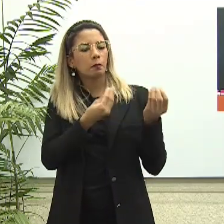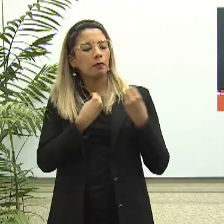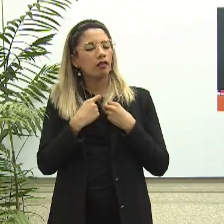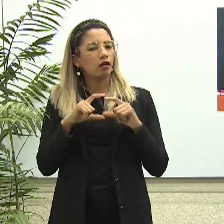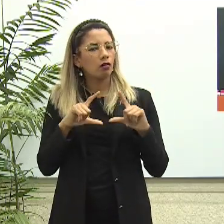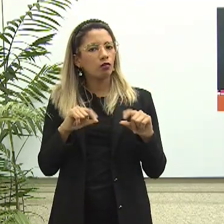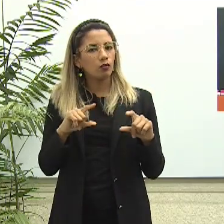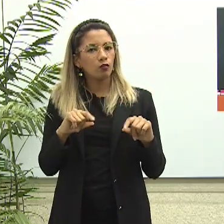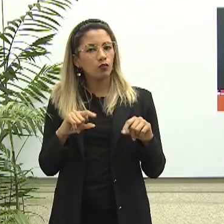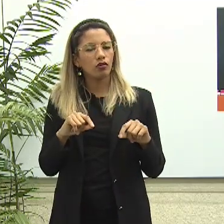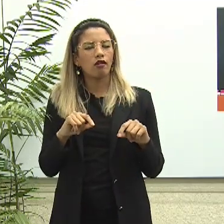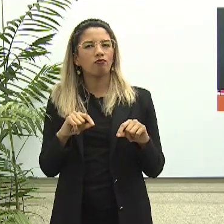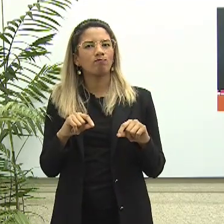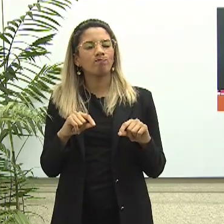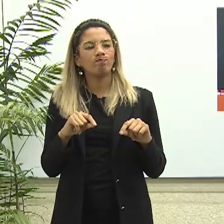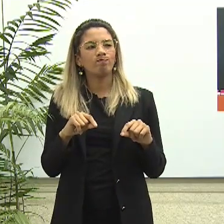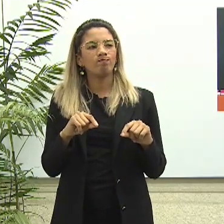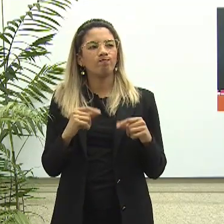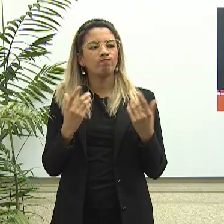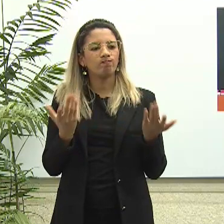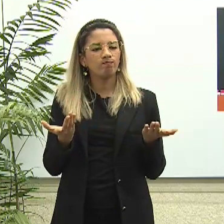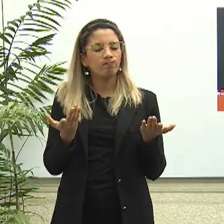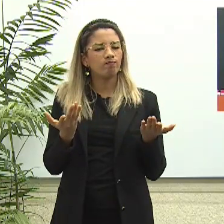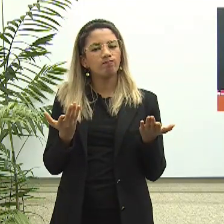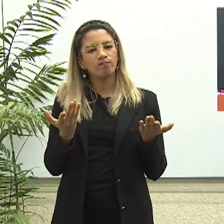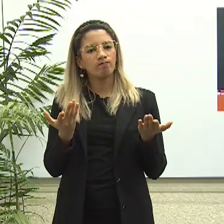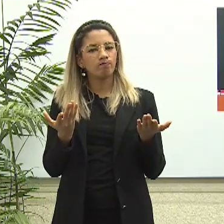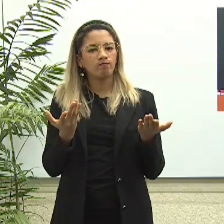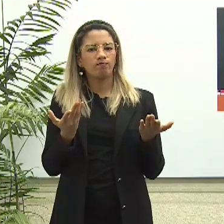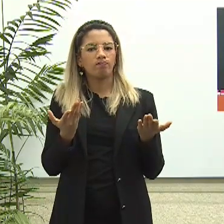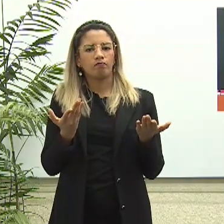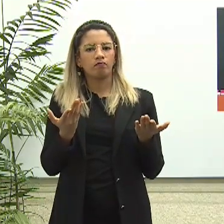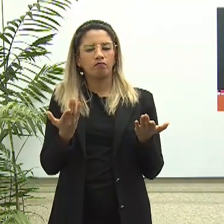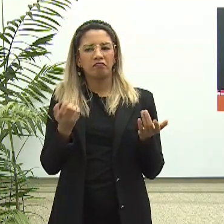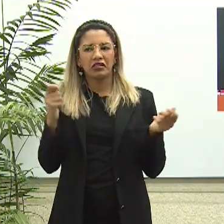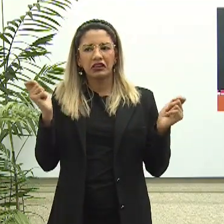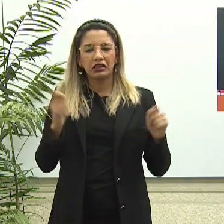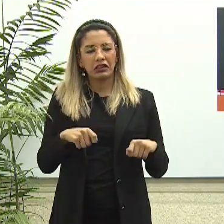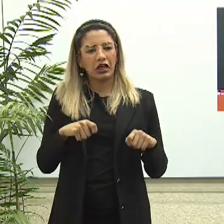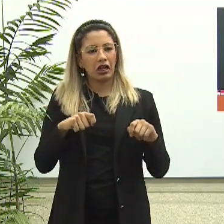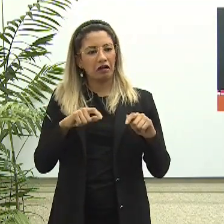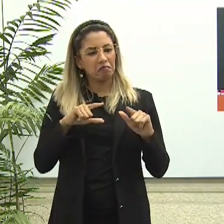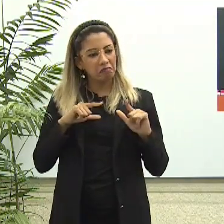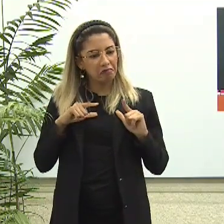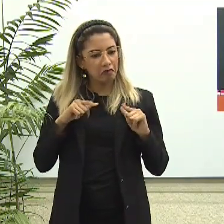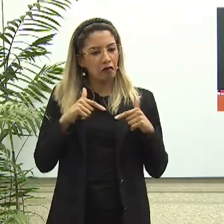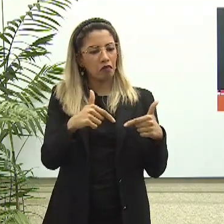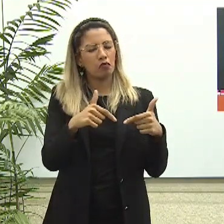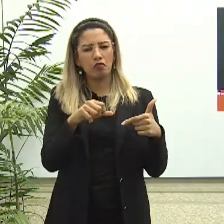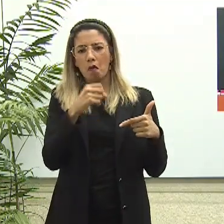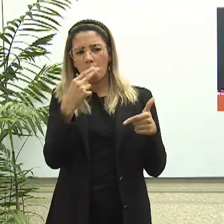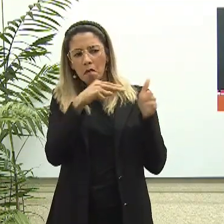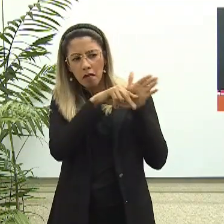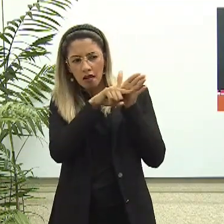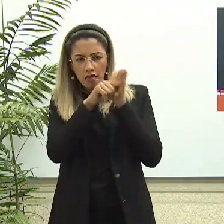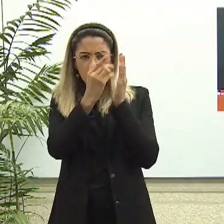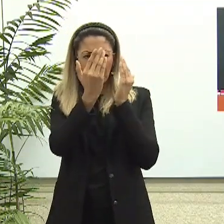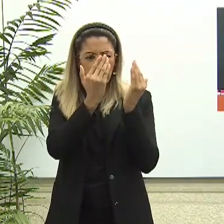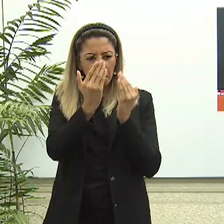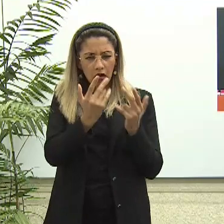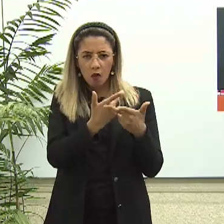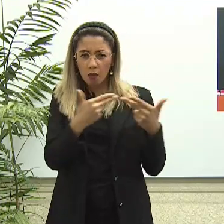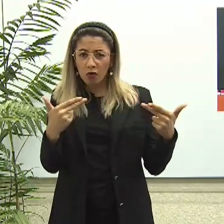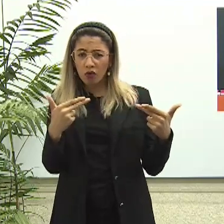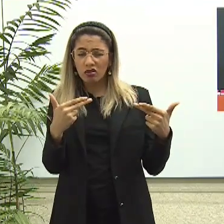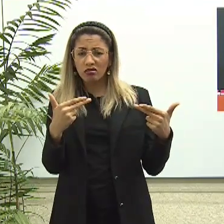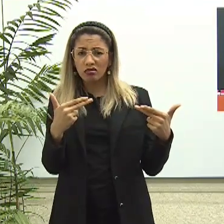que não é possível travar uma luta ou fazer uma análise social coerente